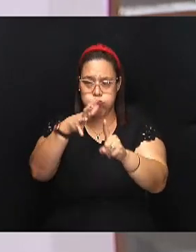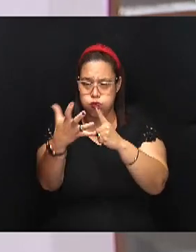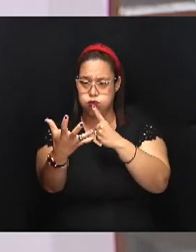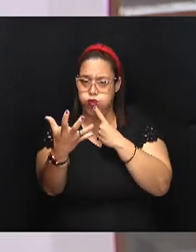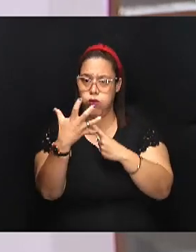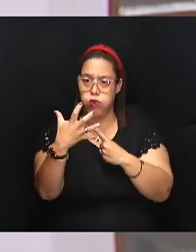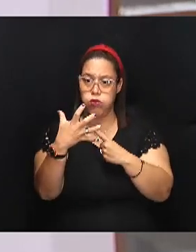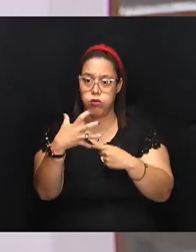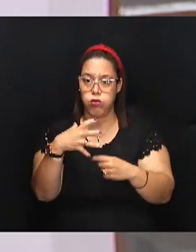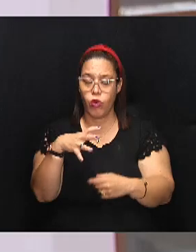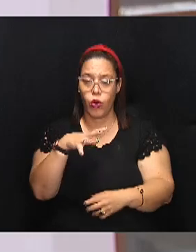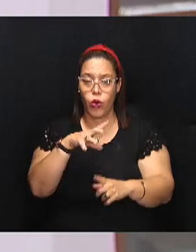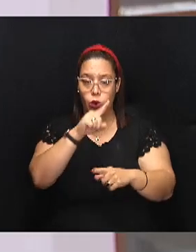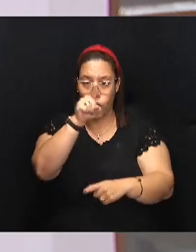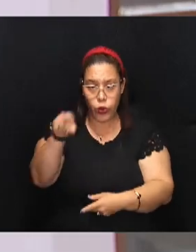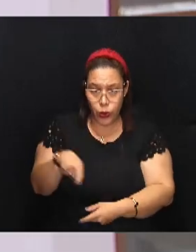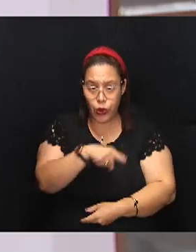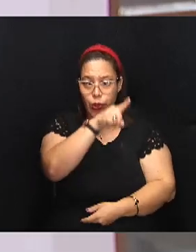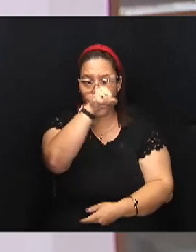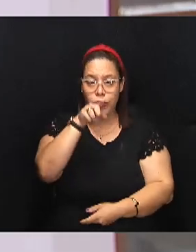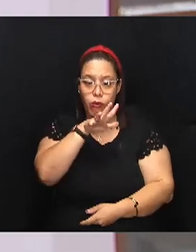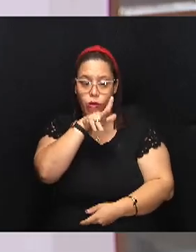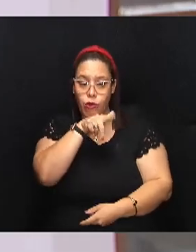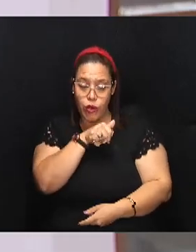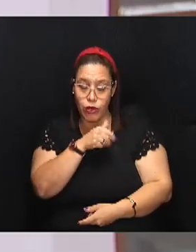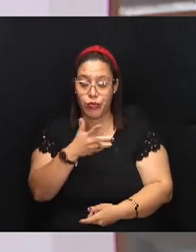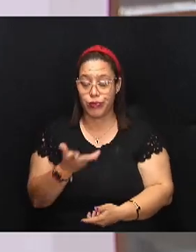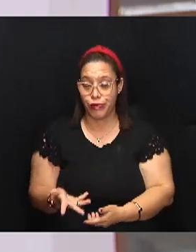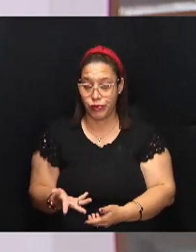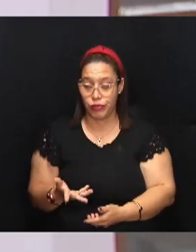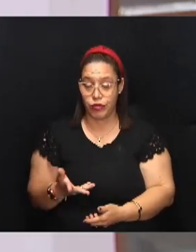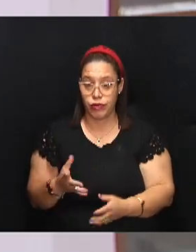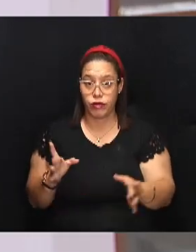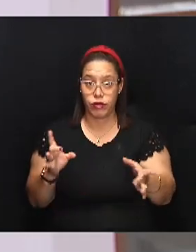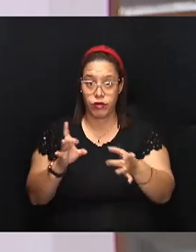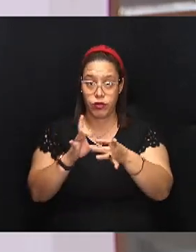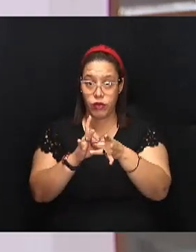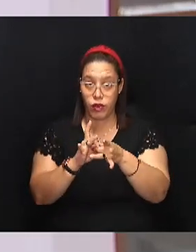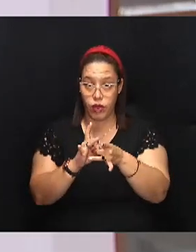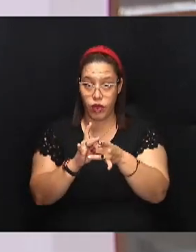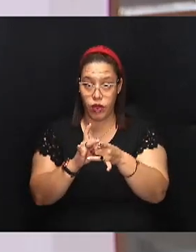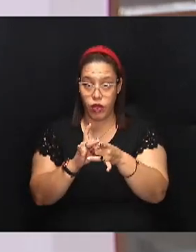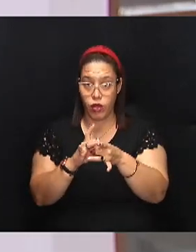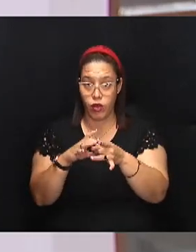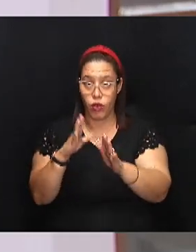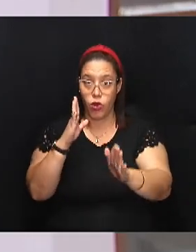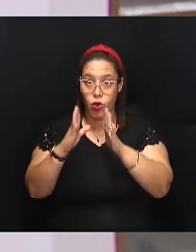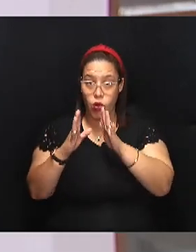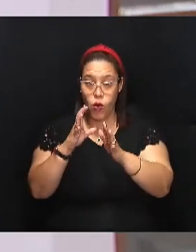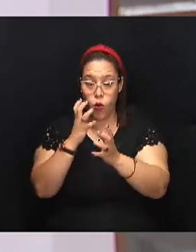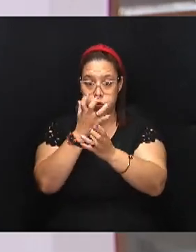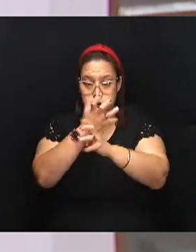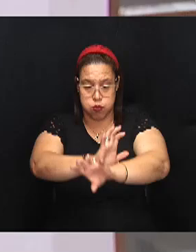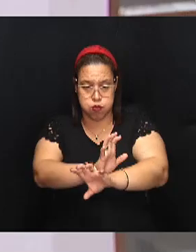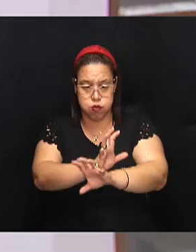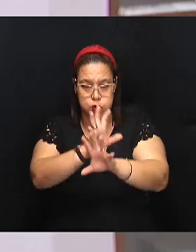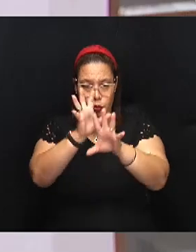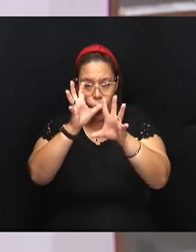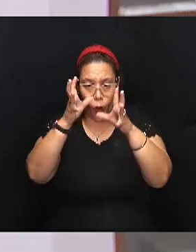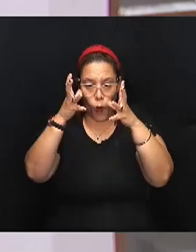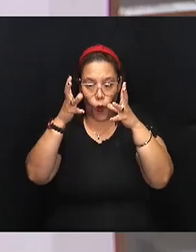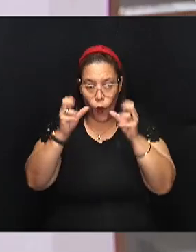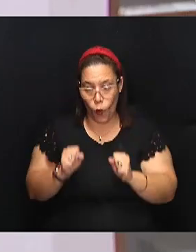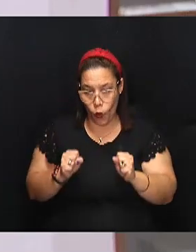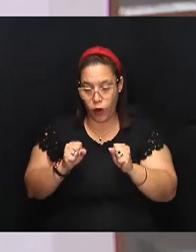ciclo do animal, que ele naturalmente ele é sincronizado com as estações do ano, com os períodos de seca e chuva, e quando isso